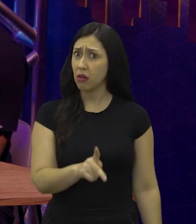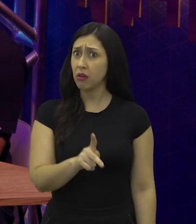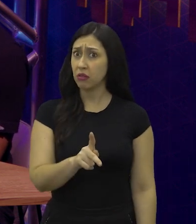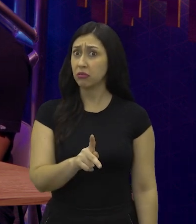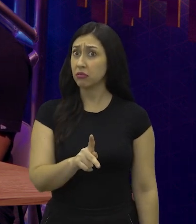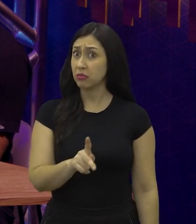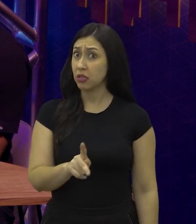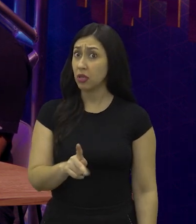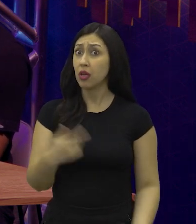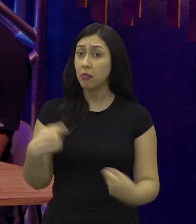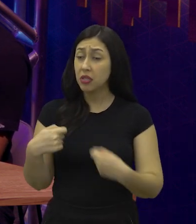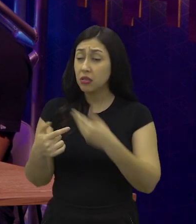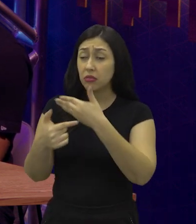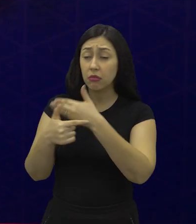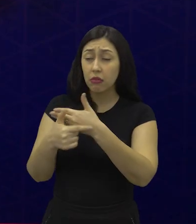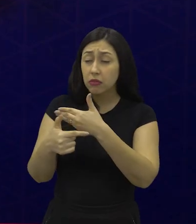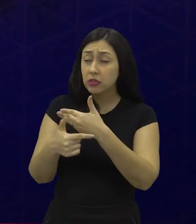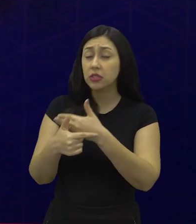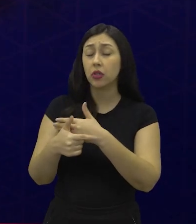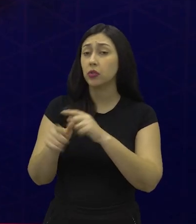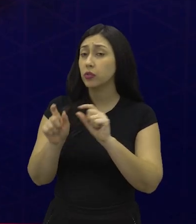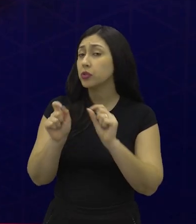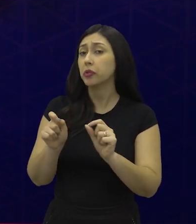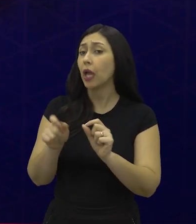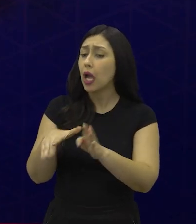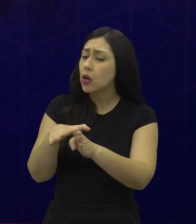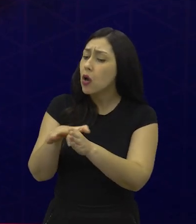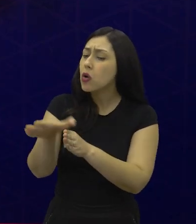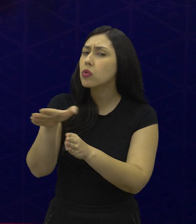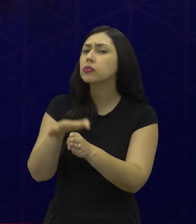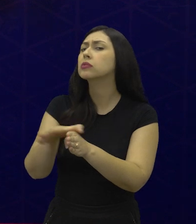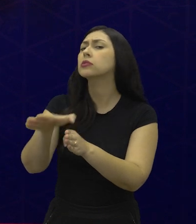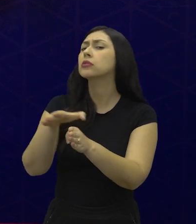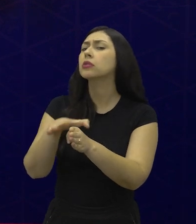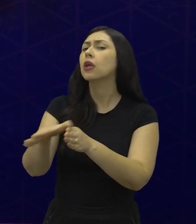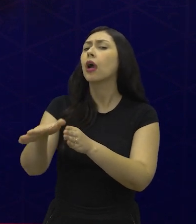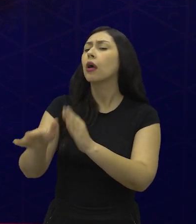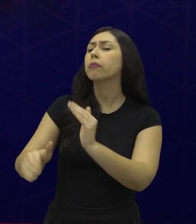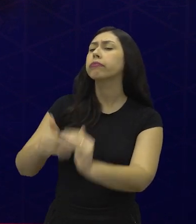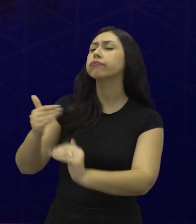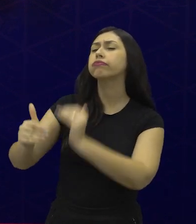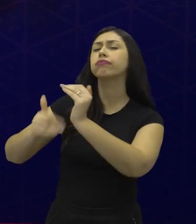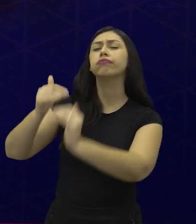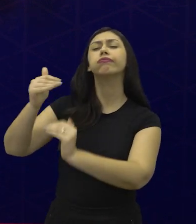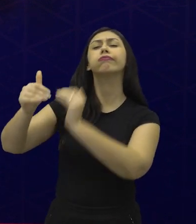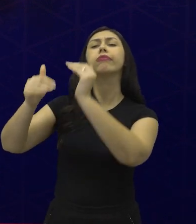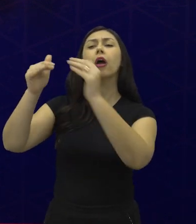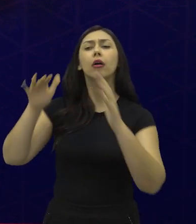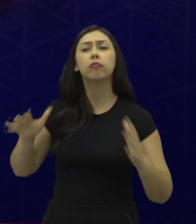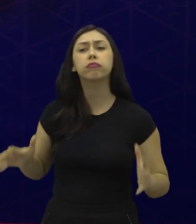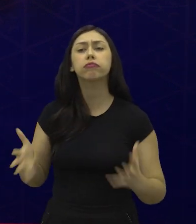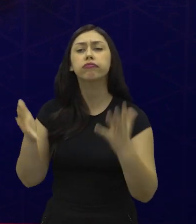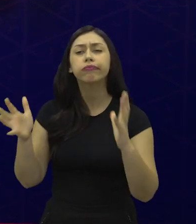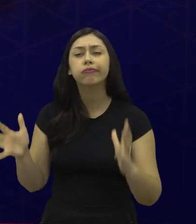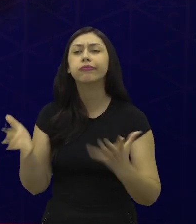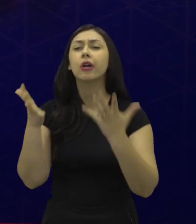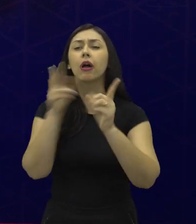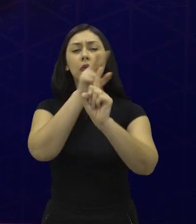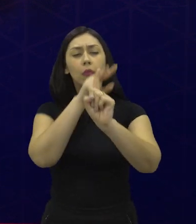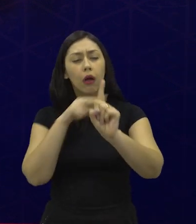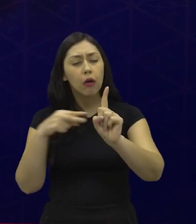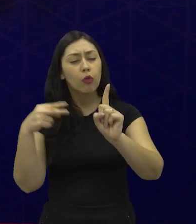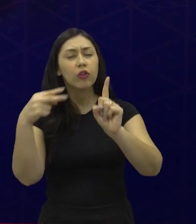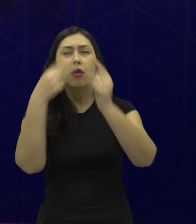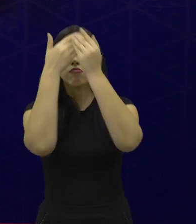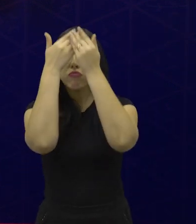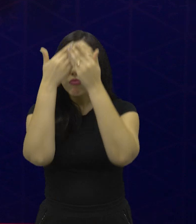espaço na vida do aluno de ser um mentor de desenvolvimento, né? De apresentar novas